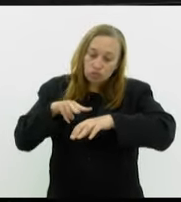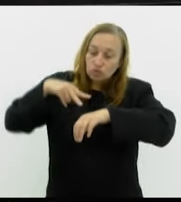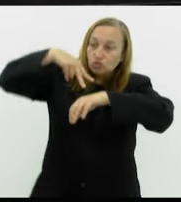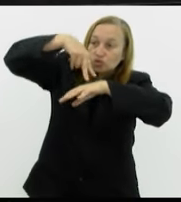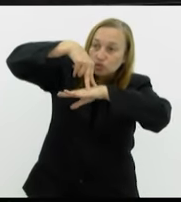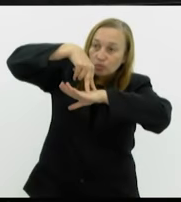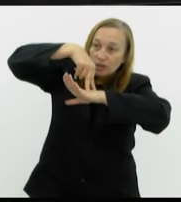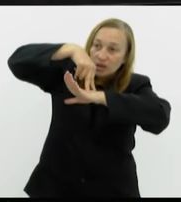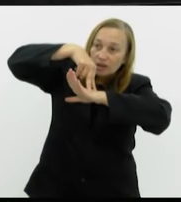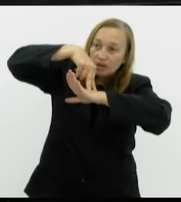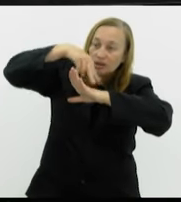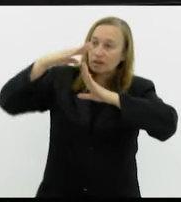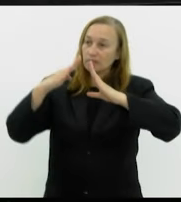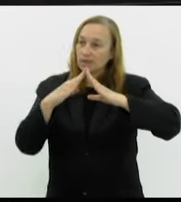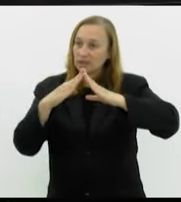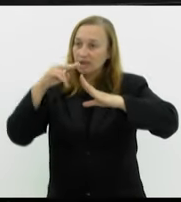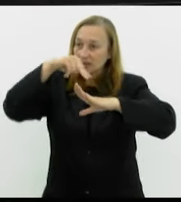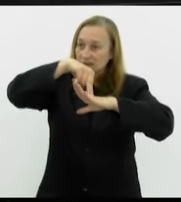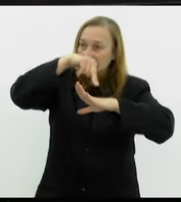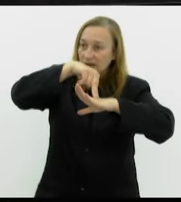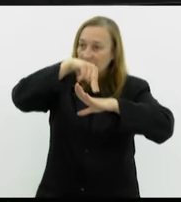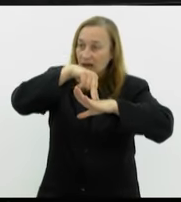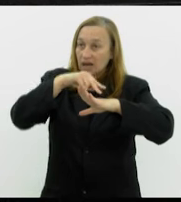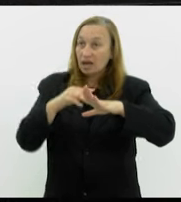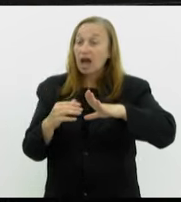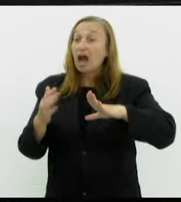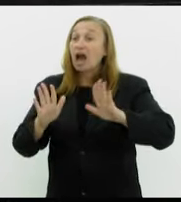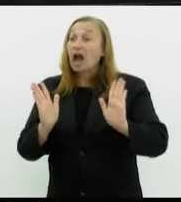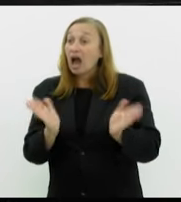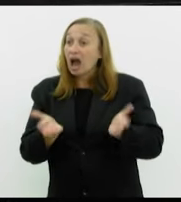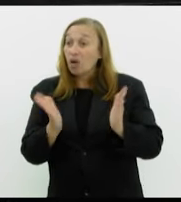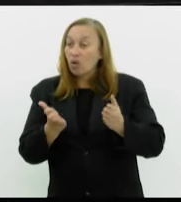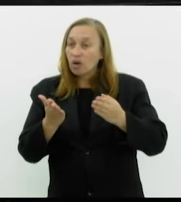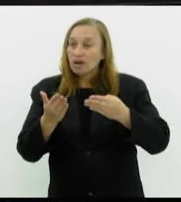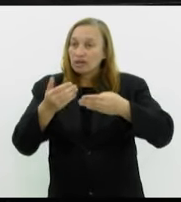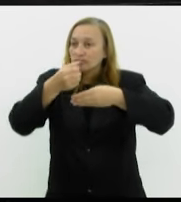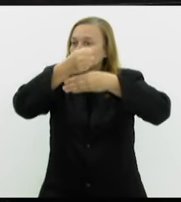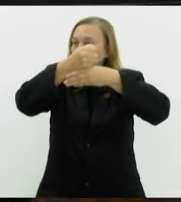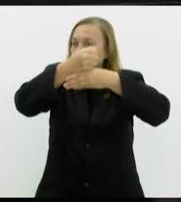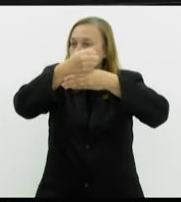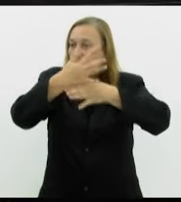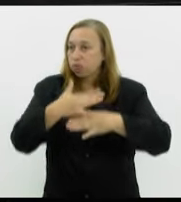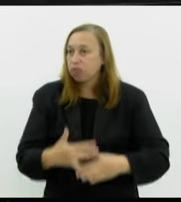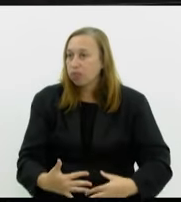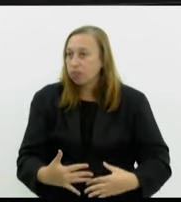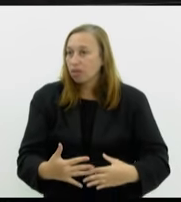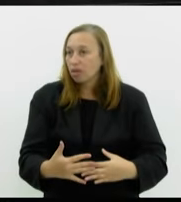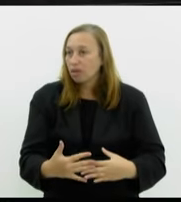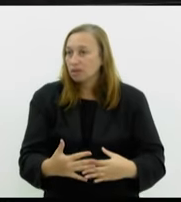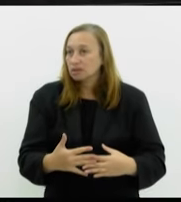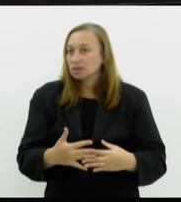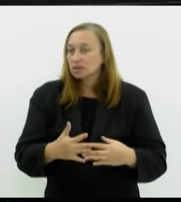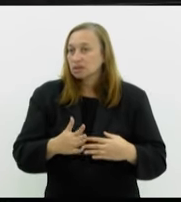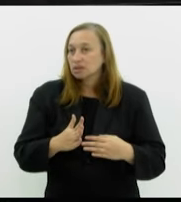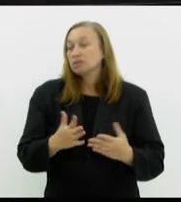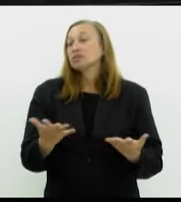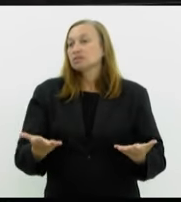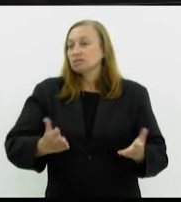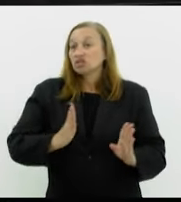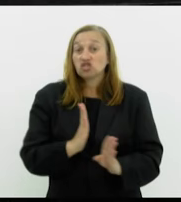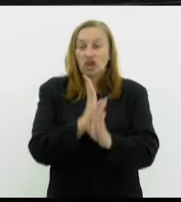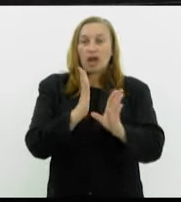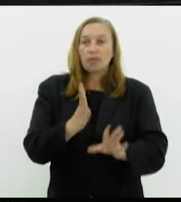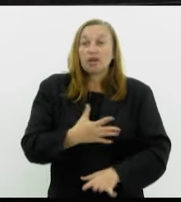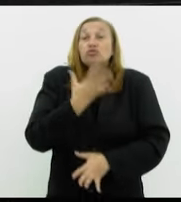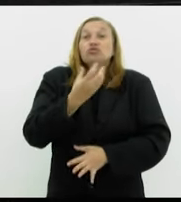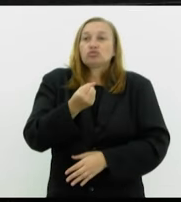Escorregamento de encosta são avalanches, avalanches que pegam a todos de surpresa. Você